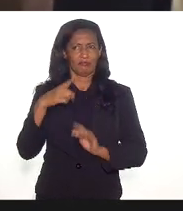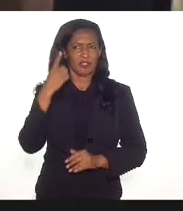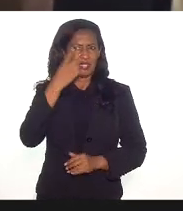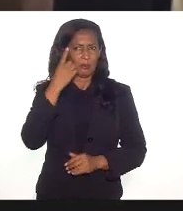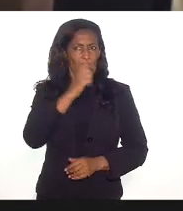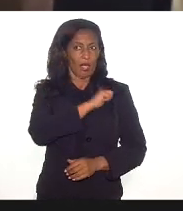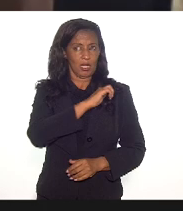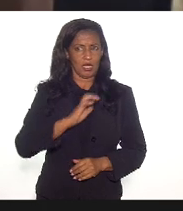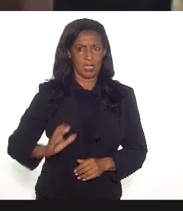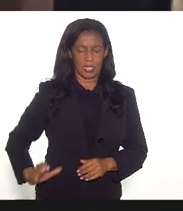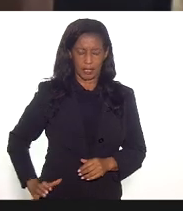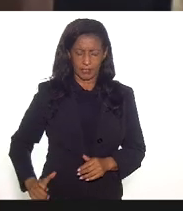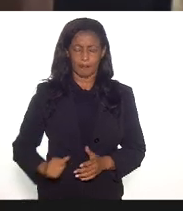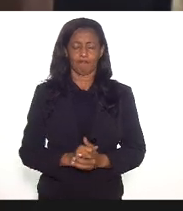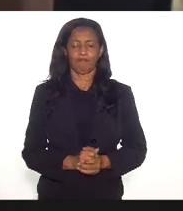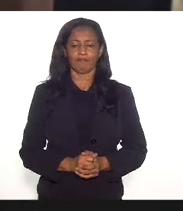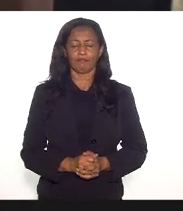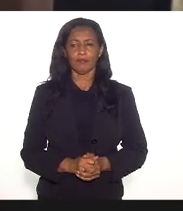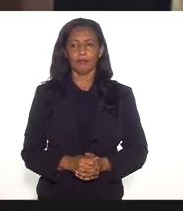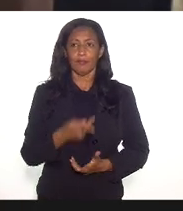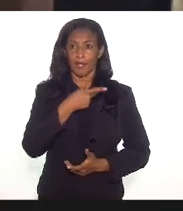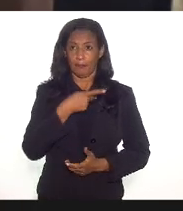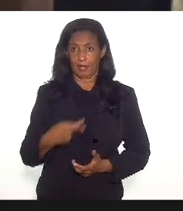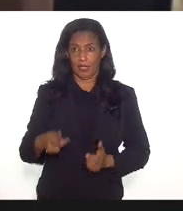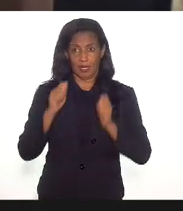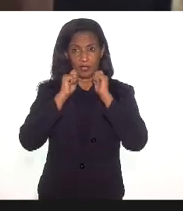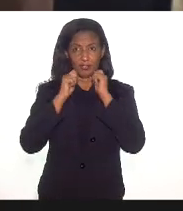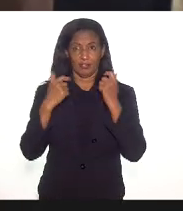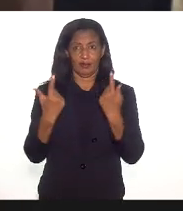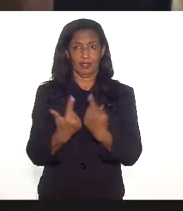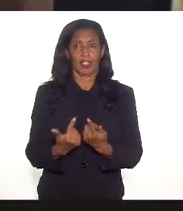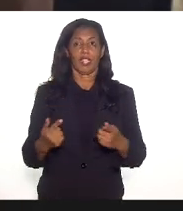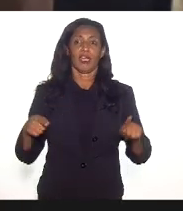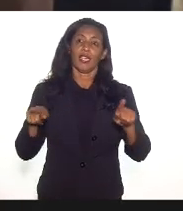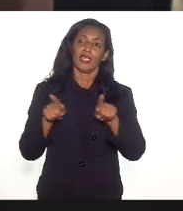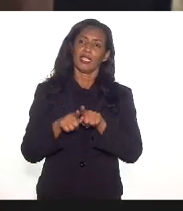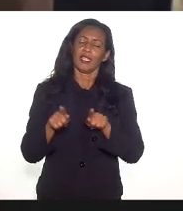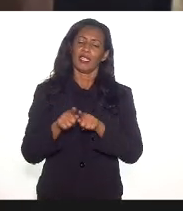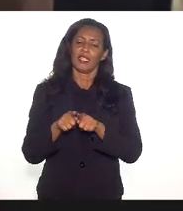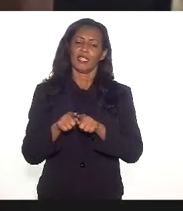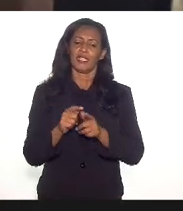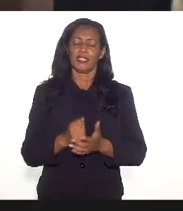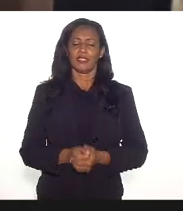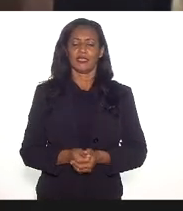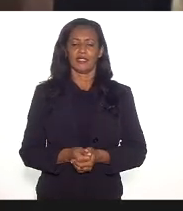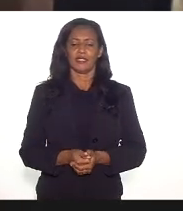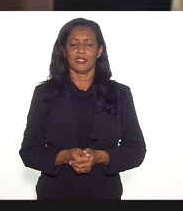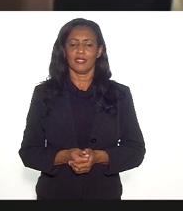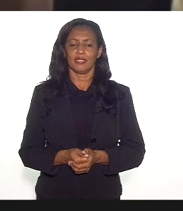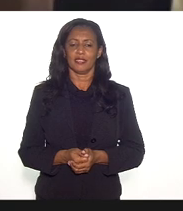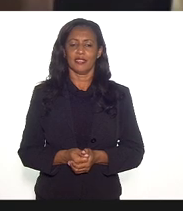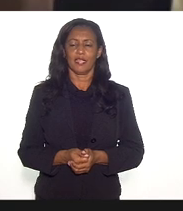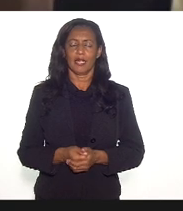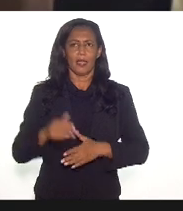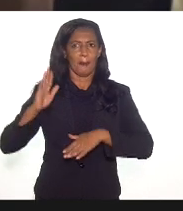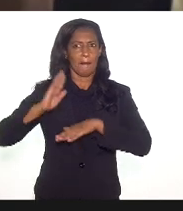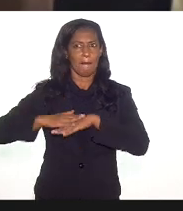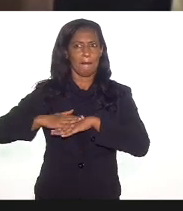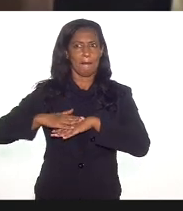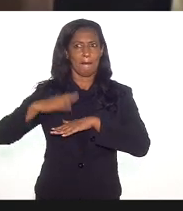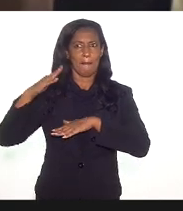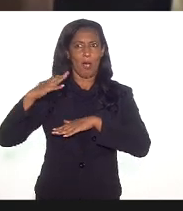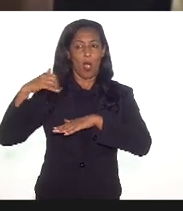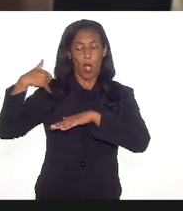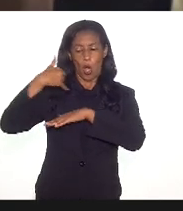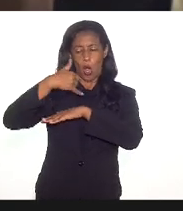André Siciliano, presidente da Alerj. Além de ser notadamente o maior produtor de óleo do gás do estado